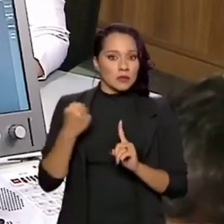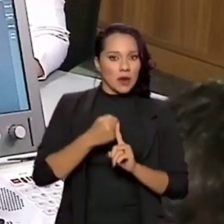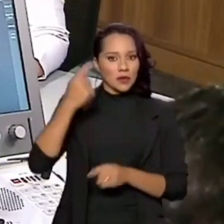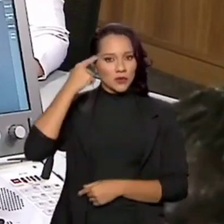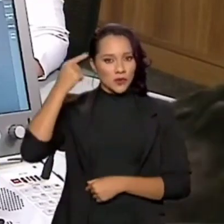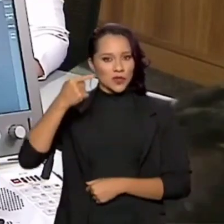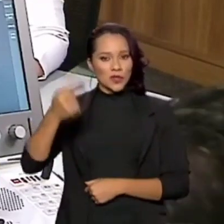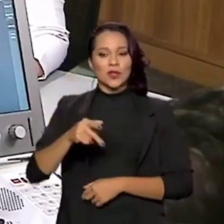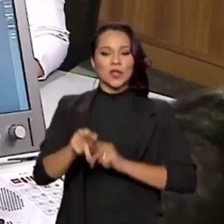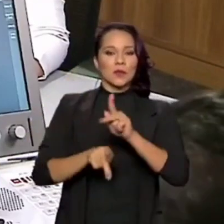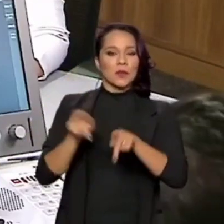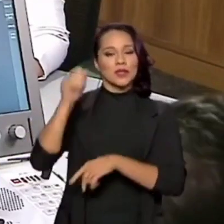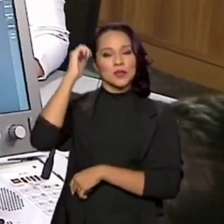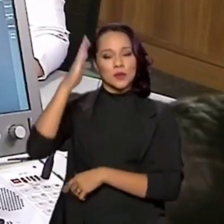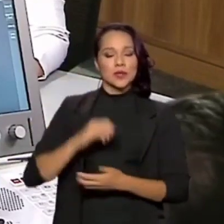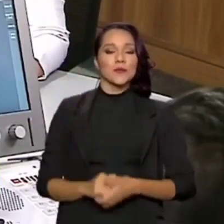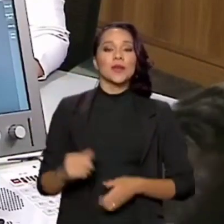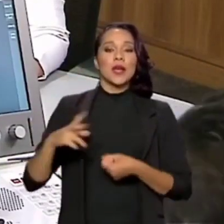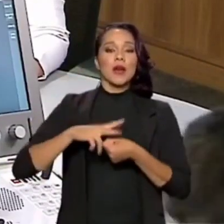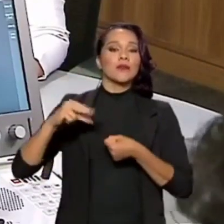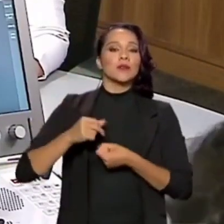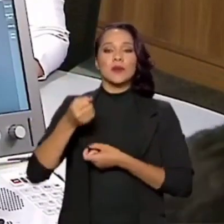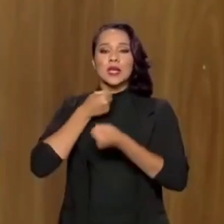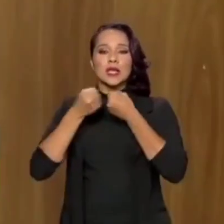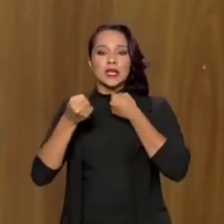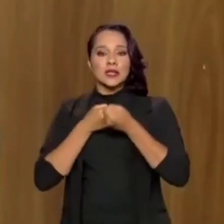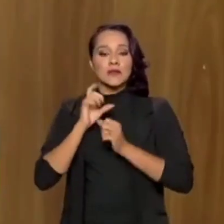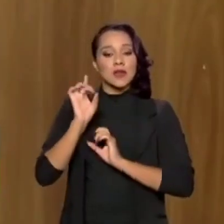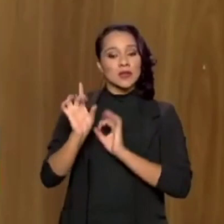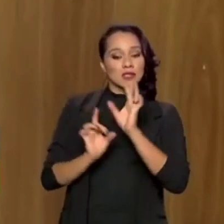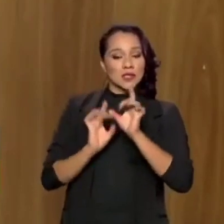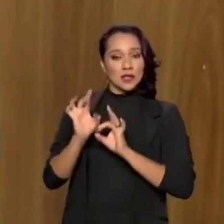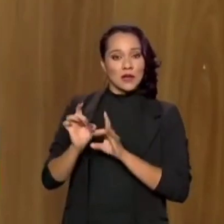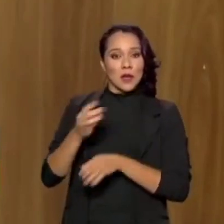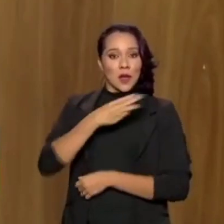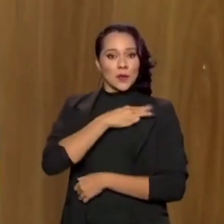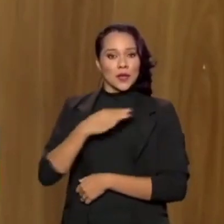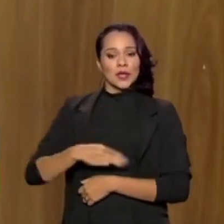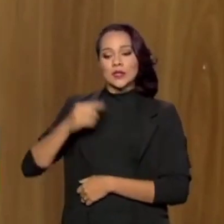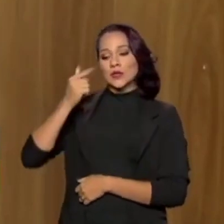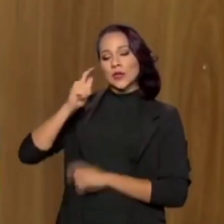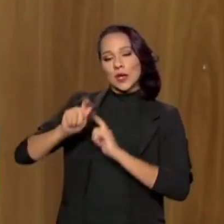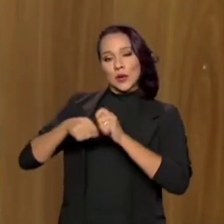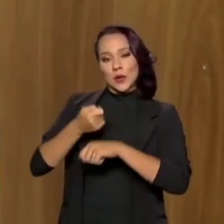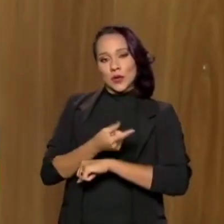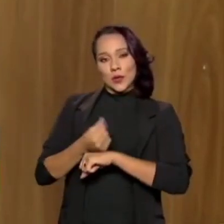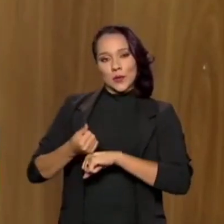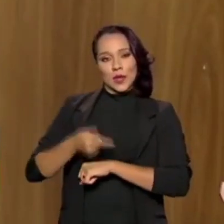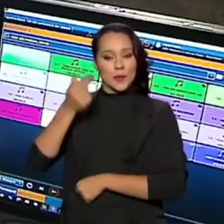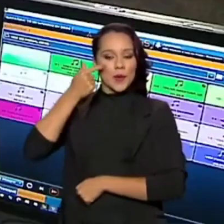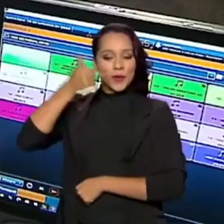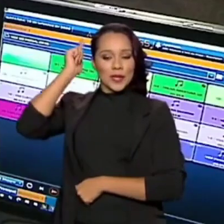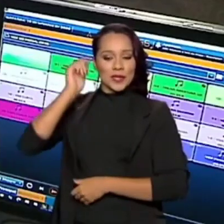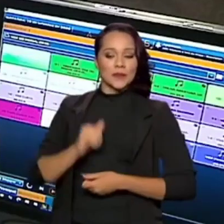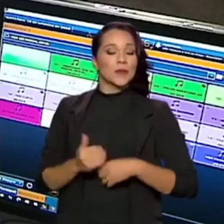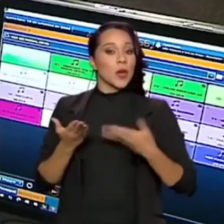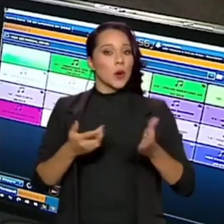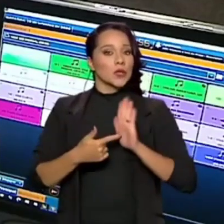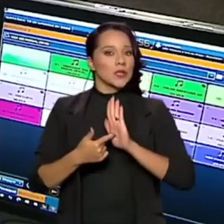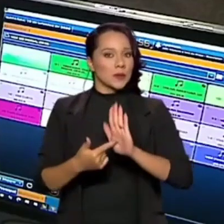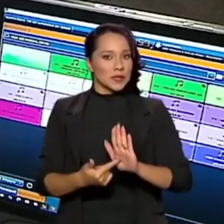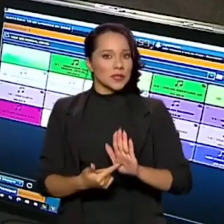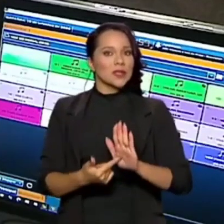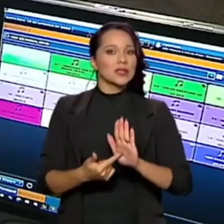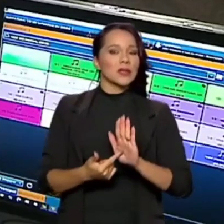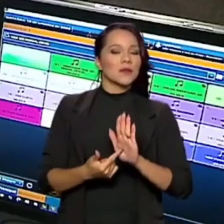dia a dia dos brasileiros, a Voz do Brasil entrevista com exclusividade o ministro da Economia, Paulo Guedes. Hoje, na apresentação da